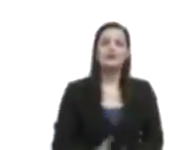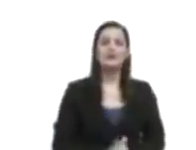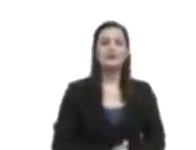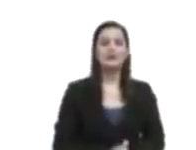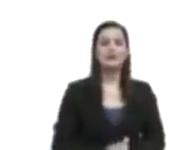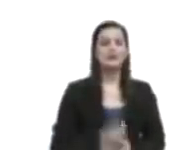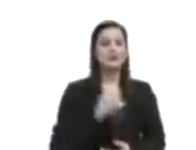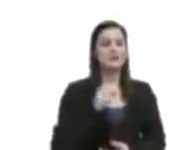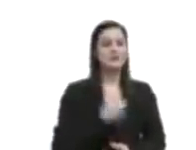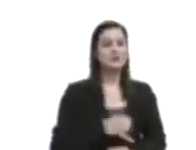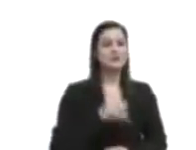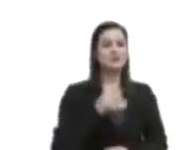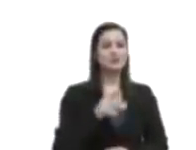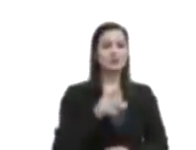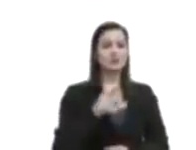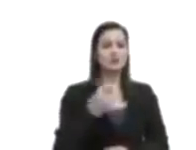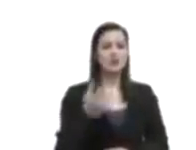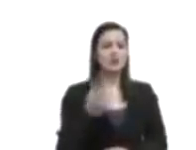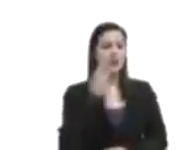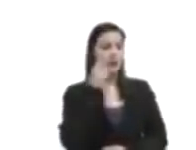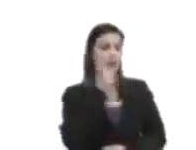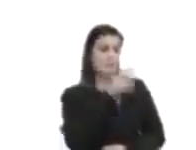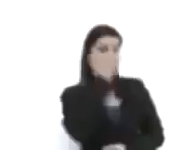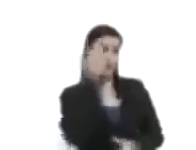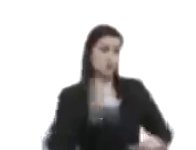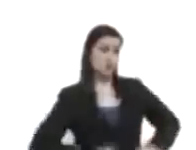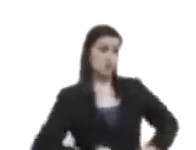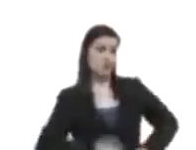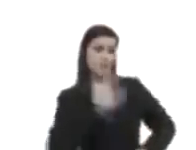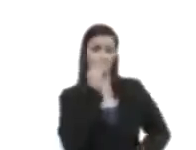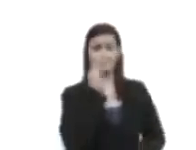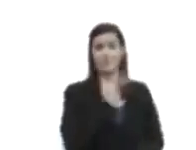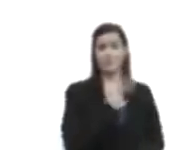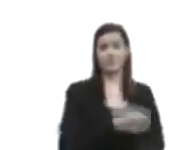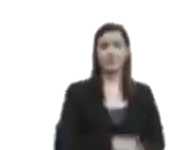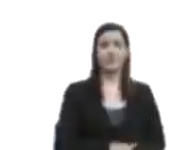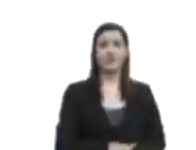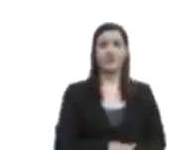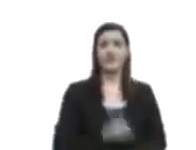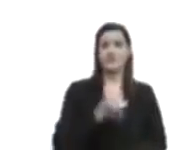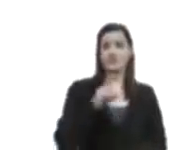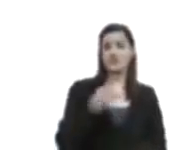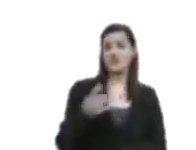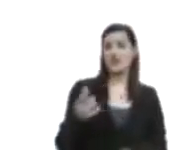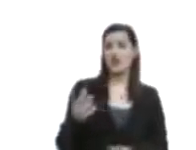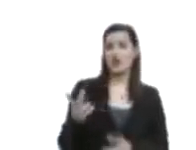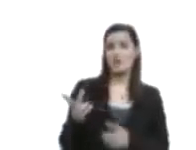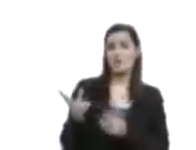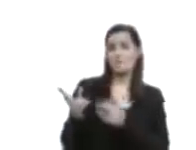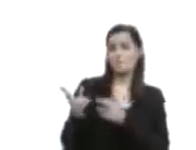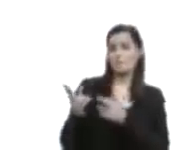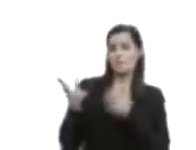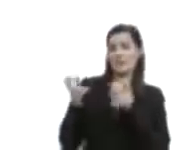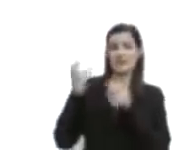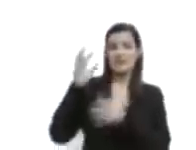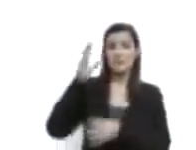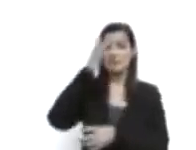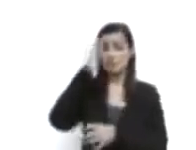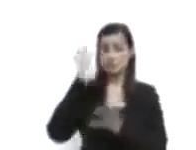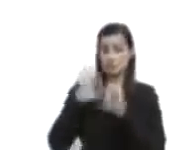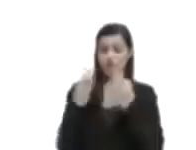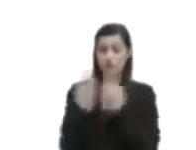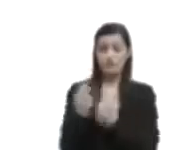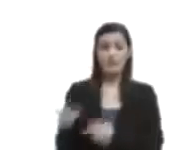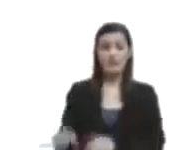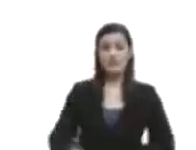Caso você seja insensível à dor e sofrimento alheio, caso você não sinta sofrimento do seu marido, sua esposa, de seus filhos, dos demais que estão ao seu